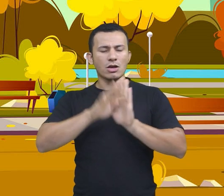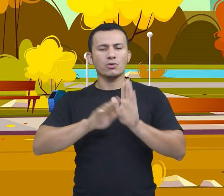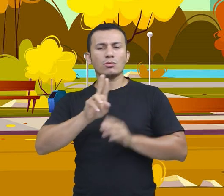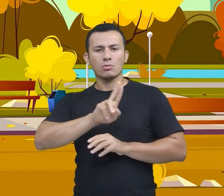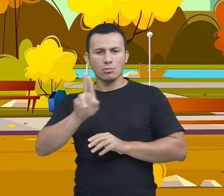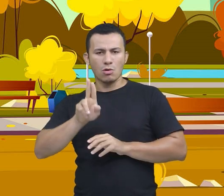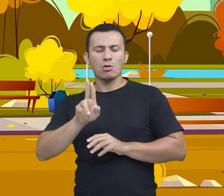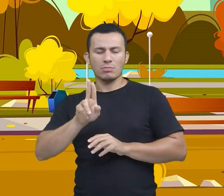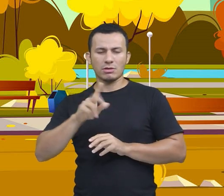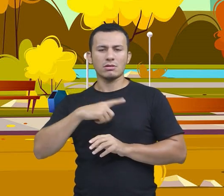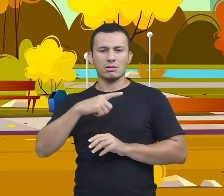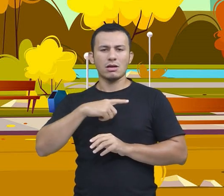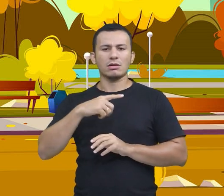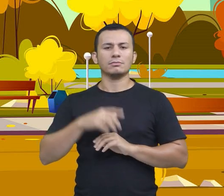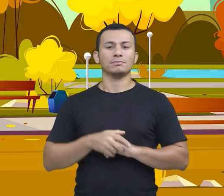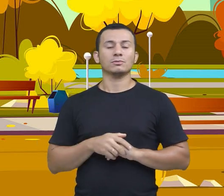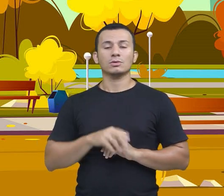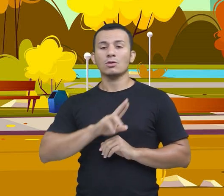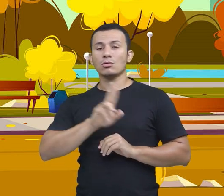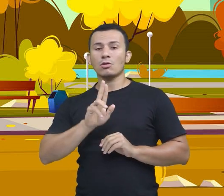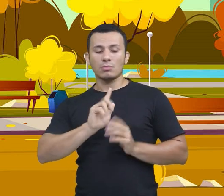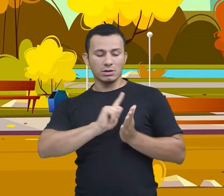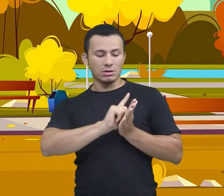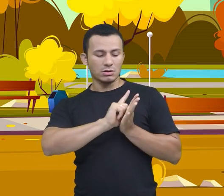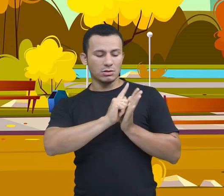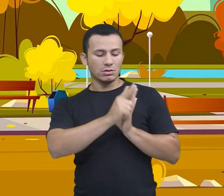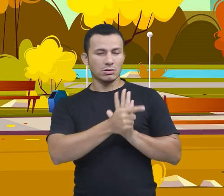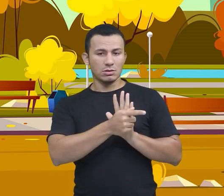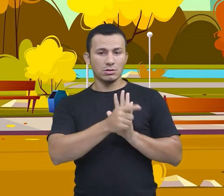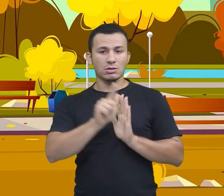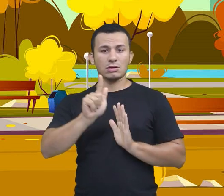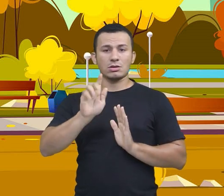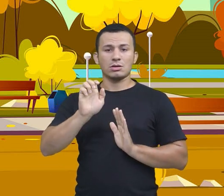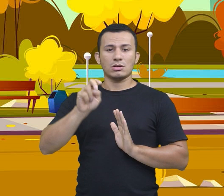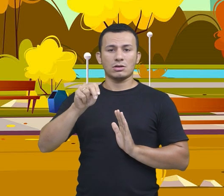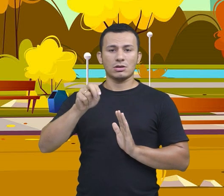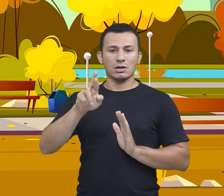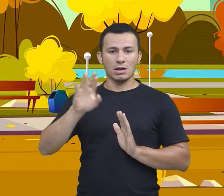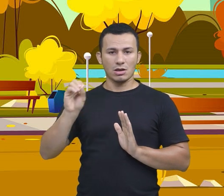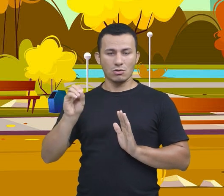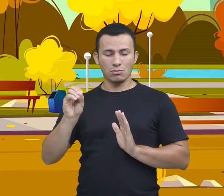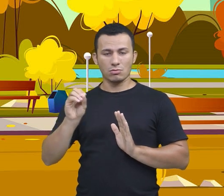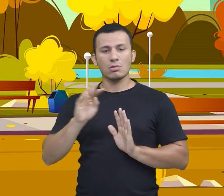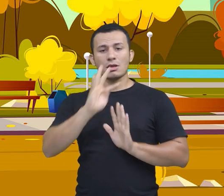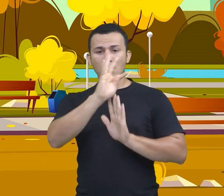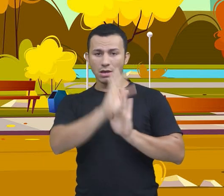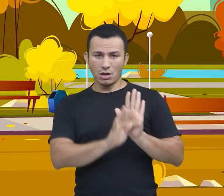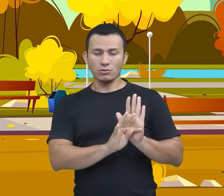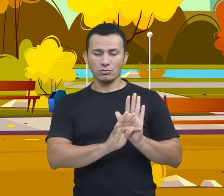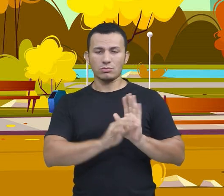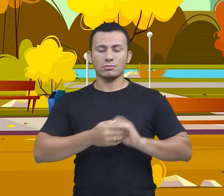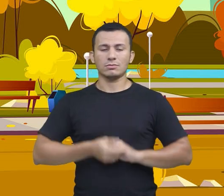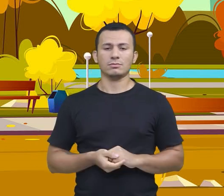Nós chamamos de gêneros textuais. Vou dar um exemplo para vocês.